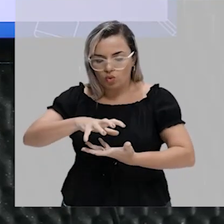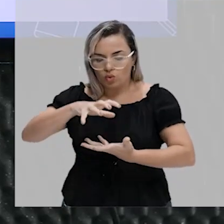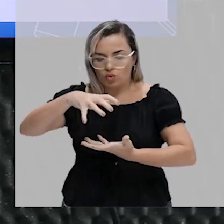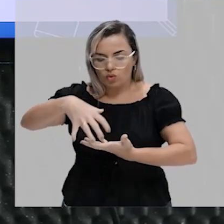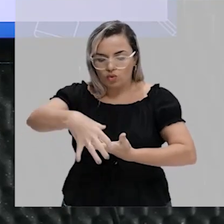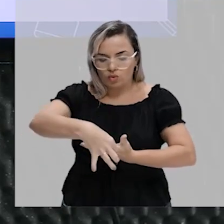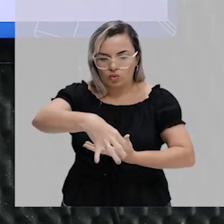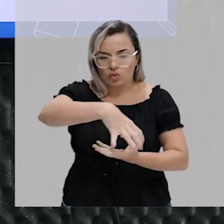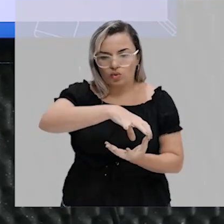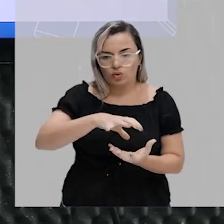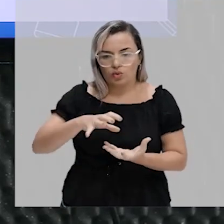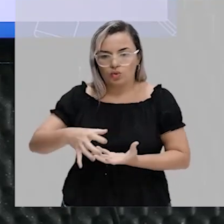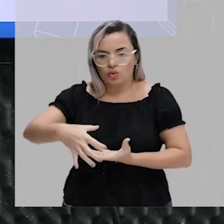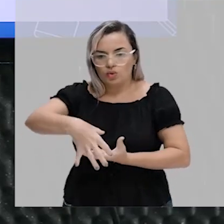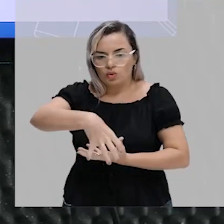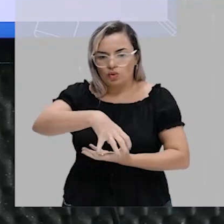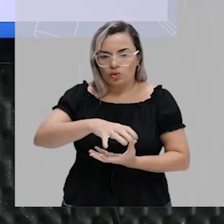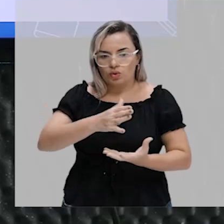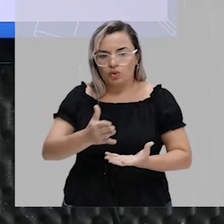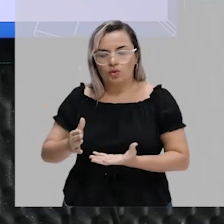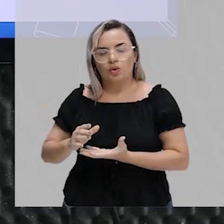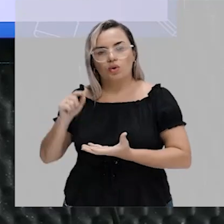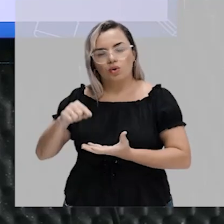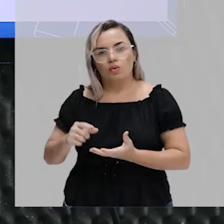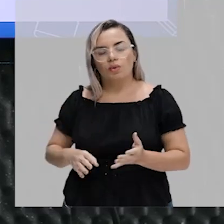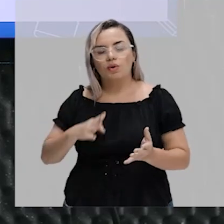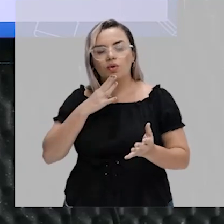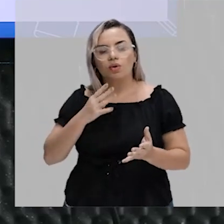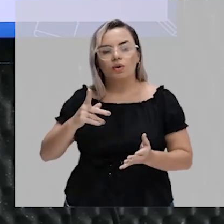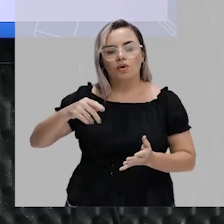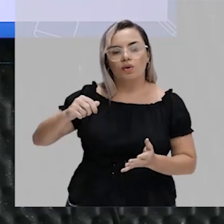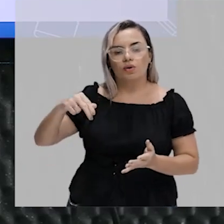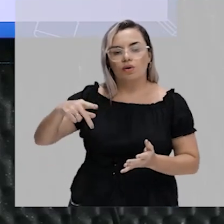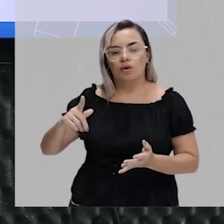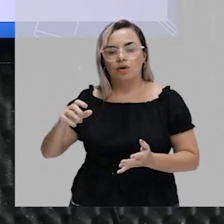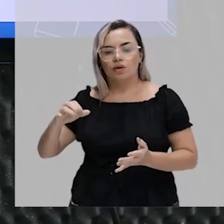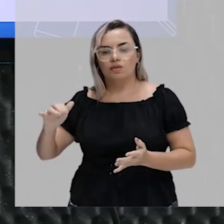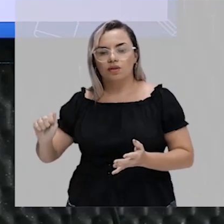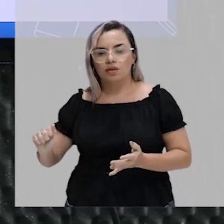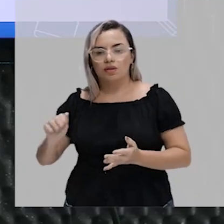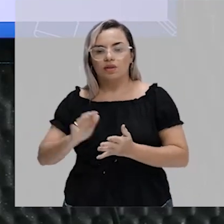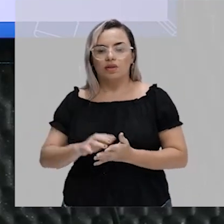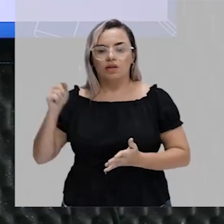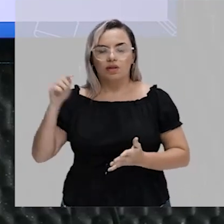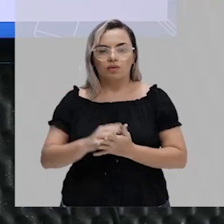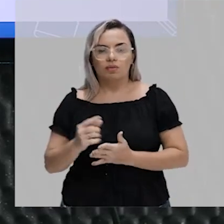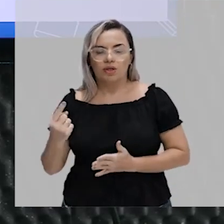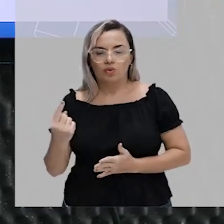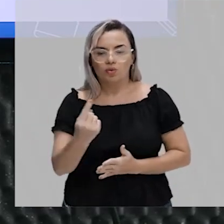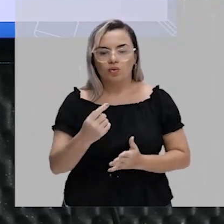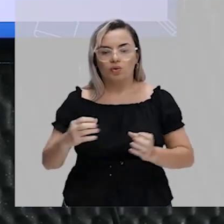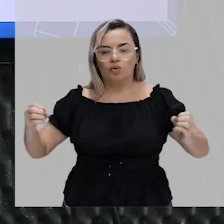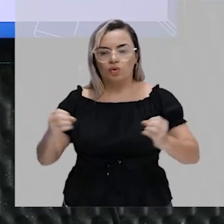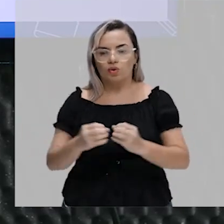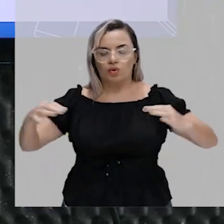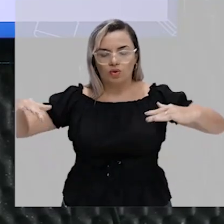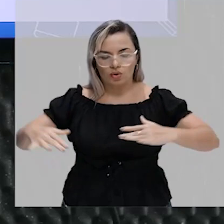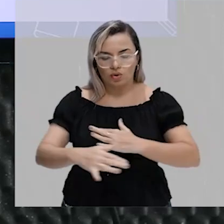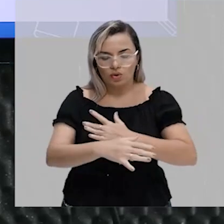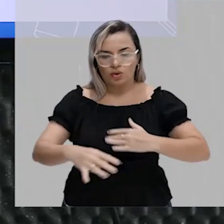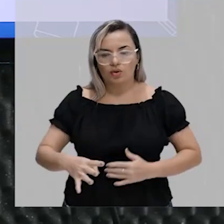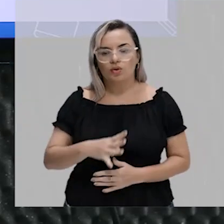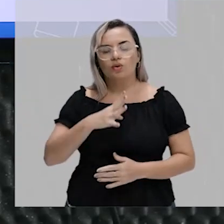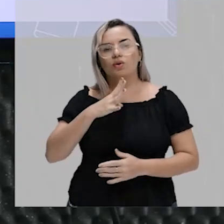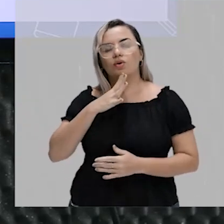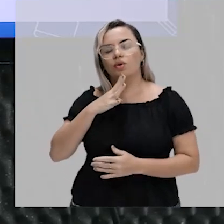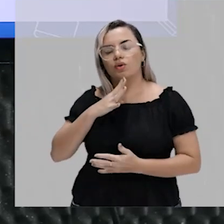rodeado por um único oceano, conhecido como Patalassa, tá? Então, essa seria a